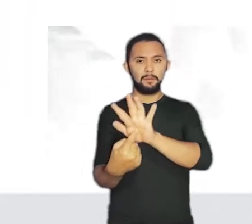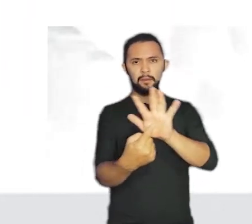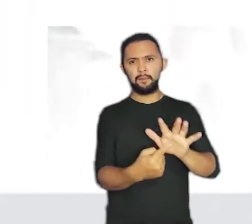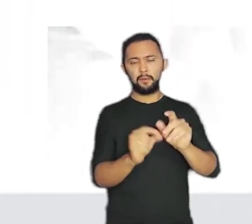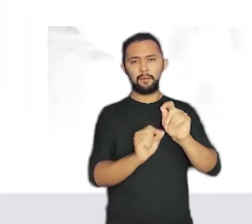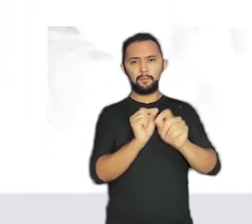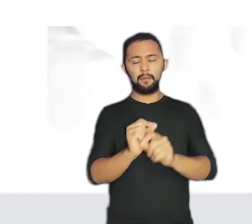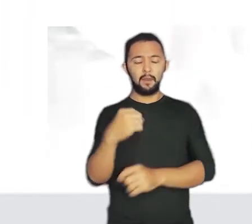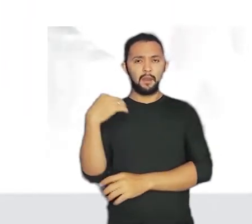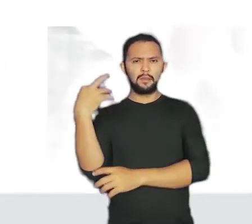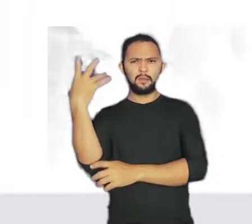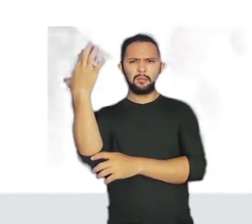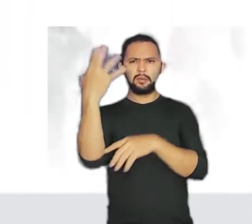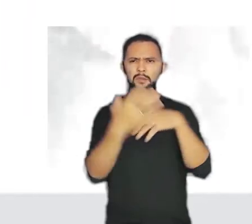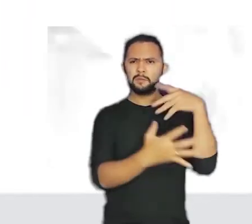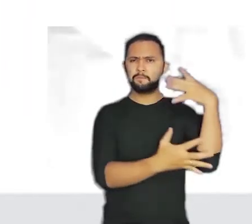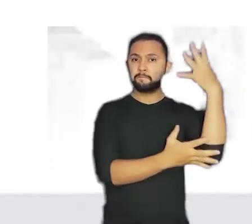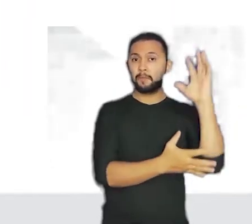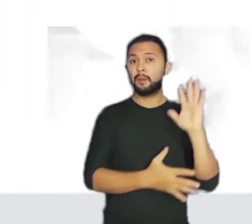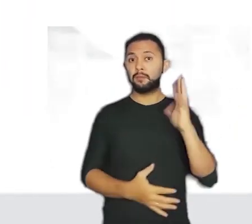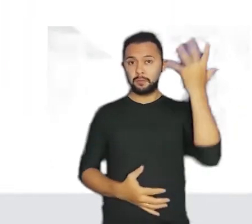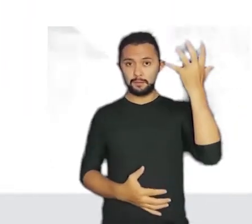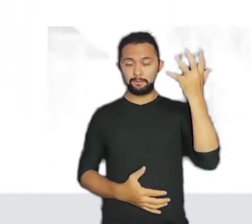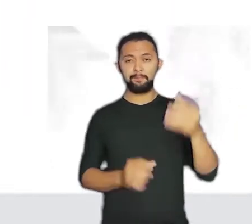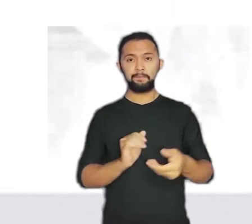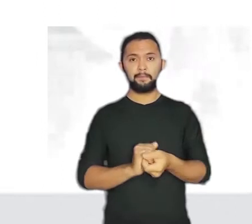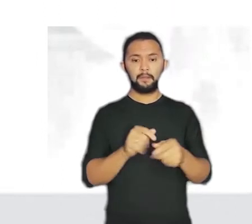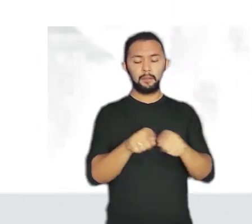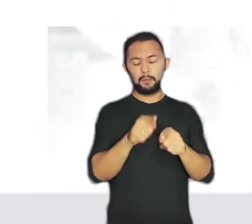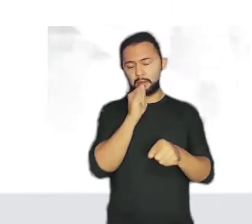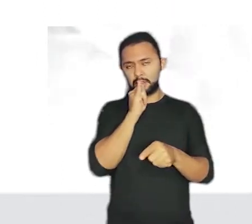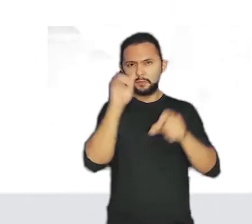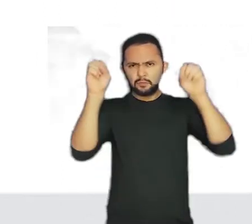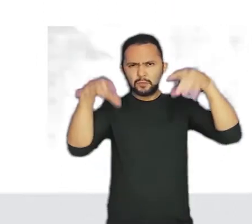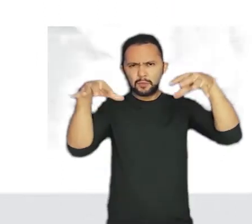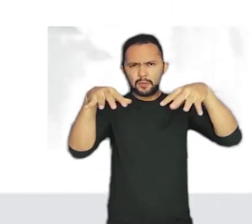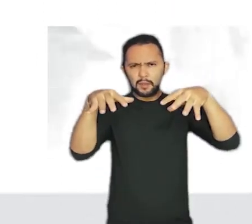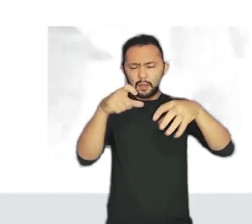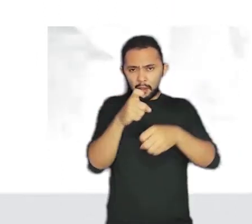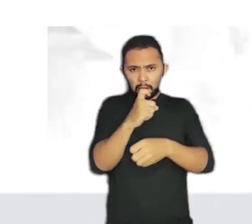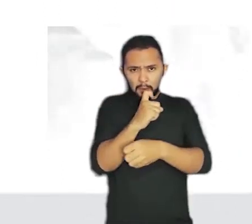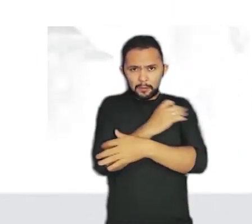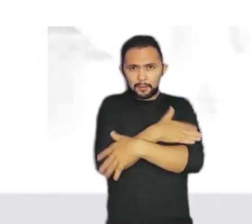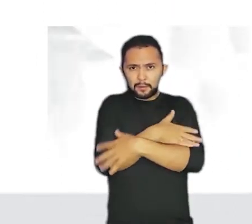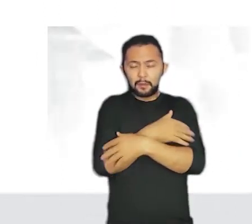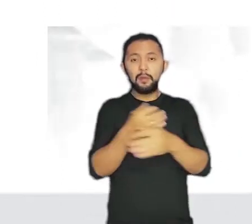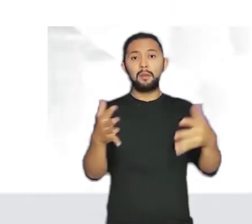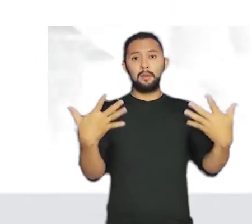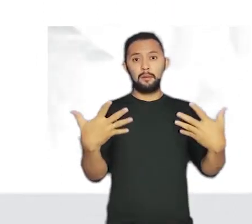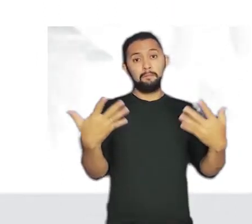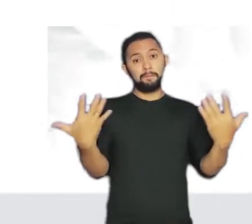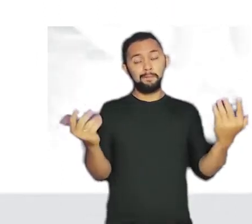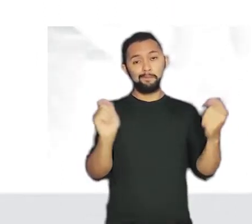da natureza. Tenho aí o verbo chover, nevar, fazer frio, fazer calor e etc. Posso